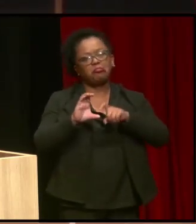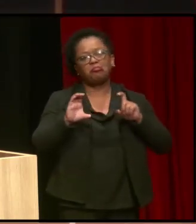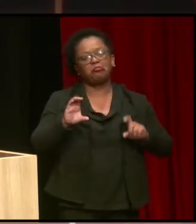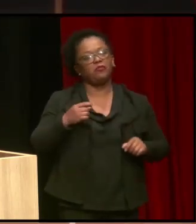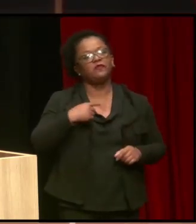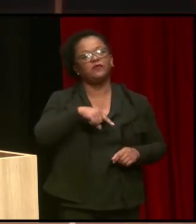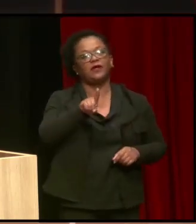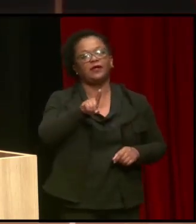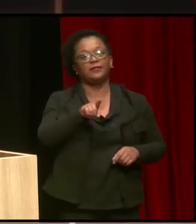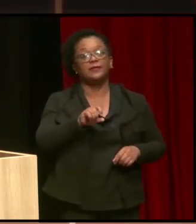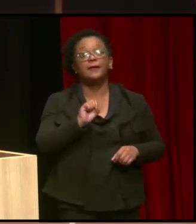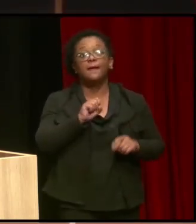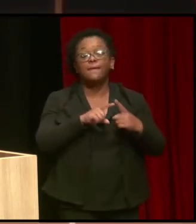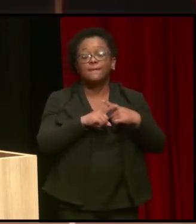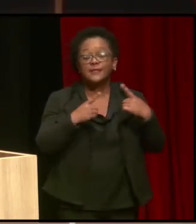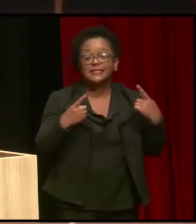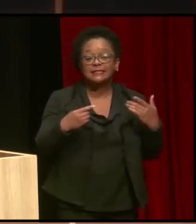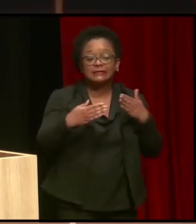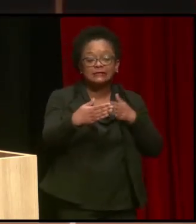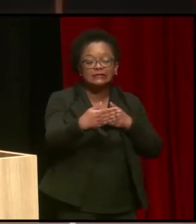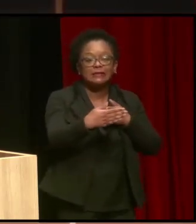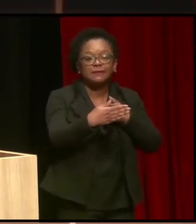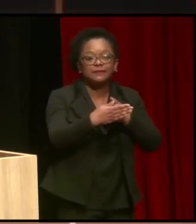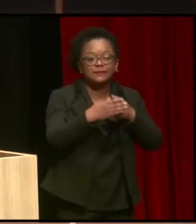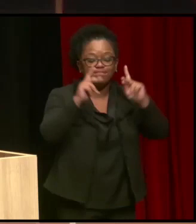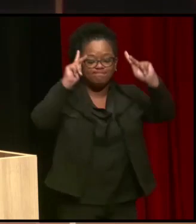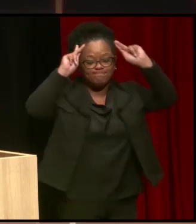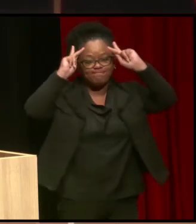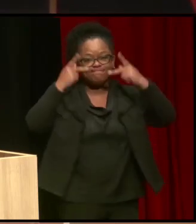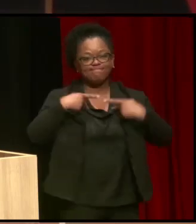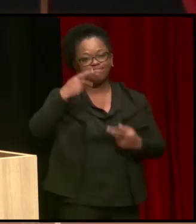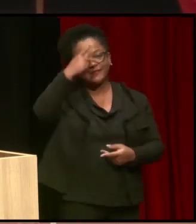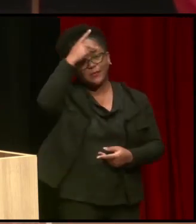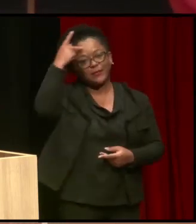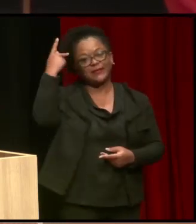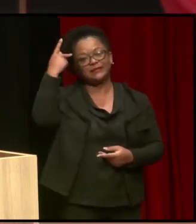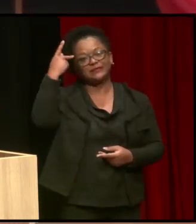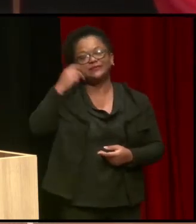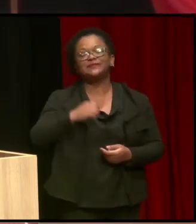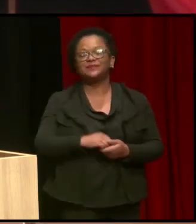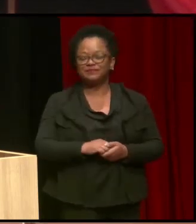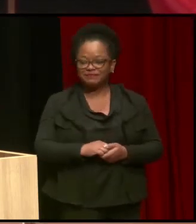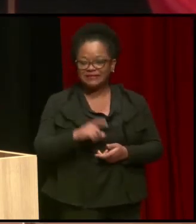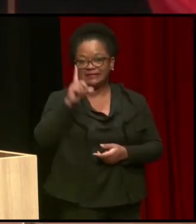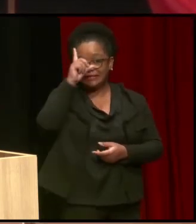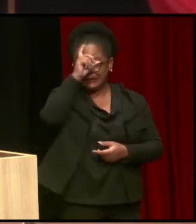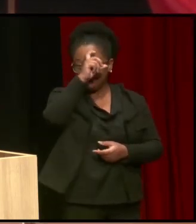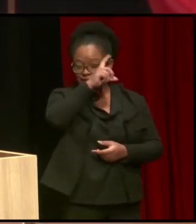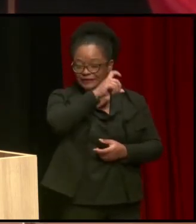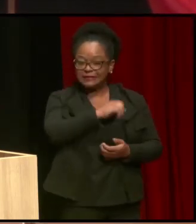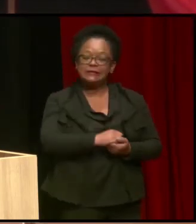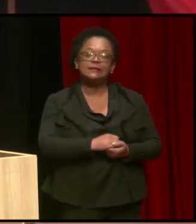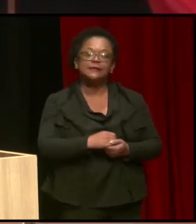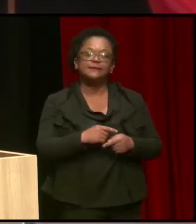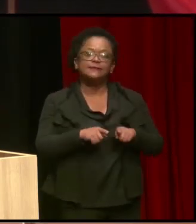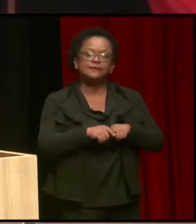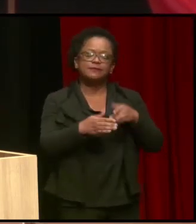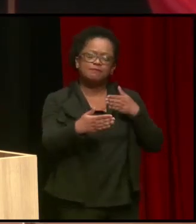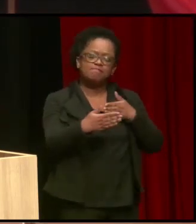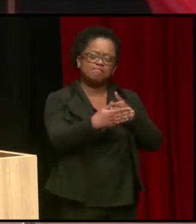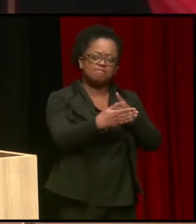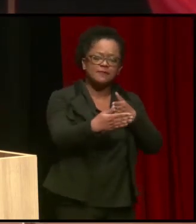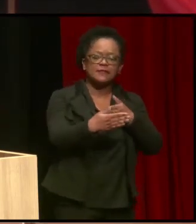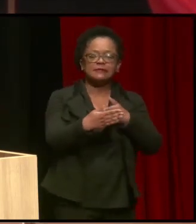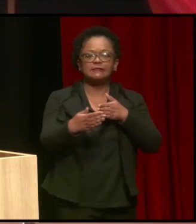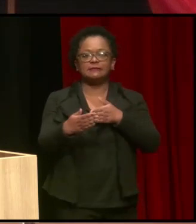barreira com pessoas, a física, mas no sentido de humano, é mais complexo. Então são essas barreiras diversas que podem obstruir